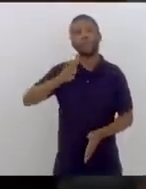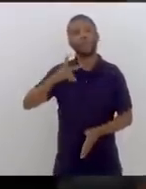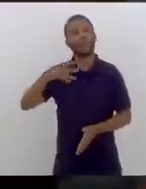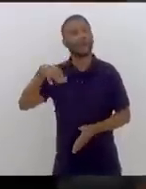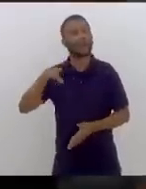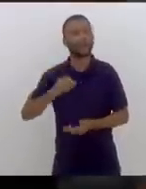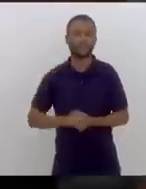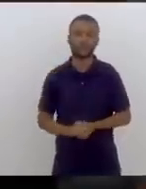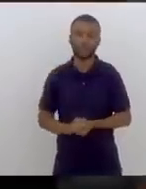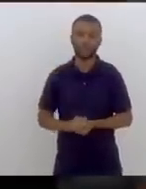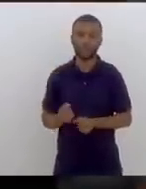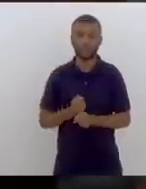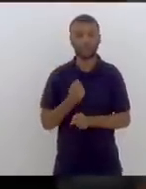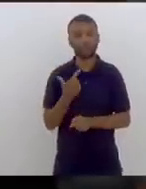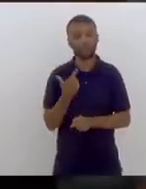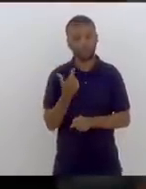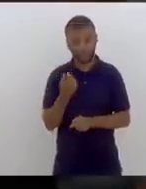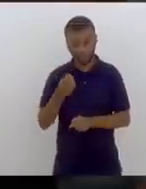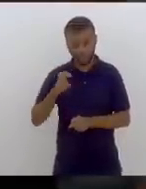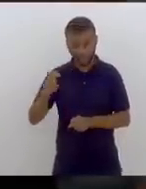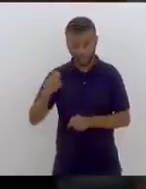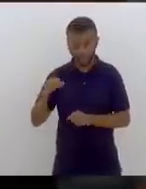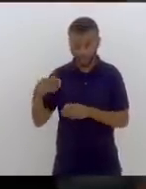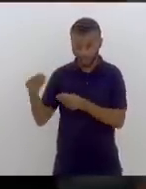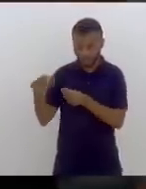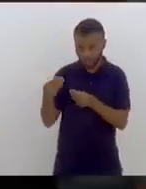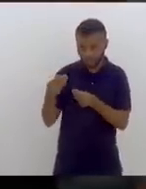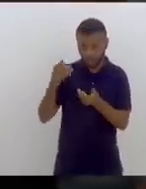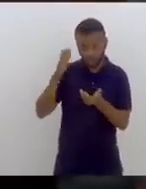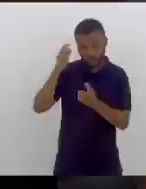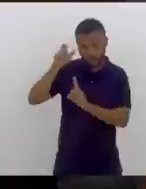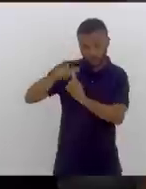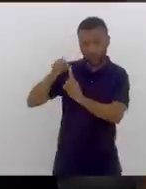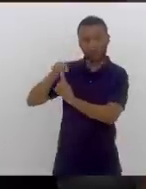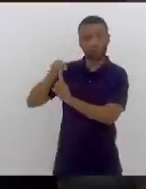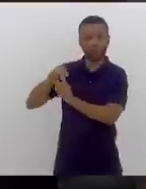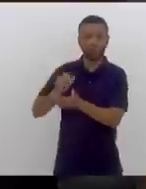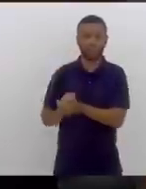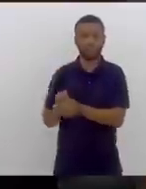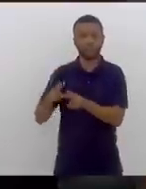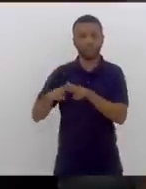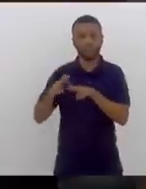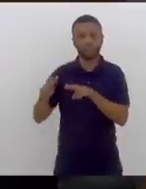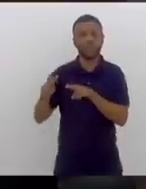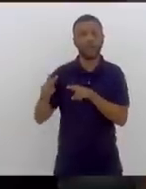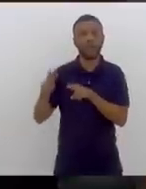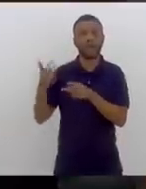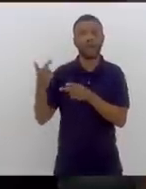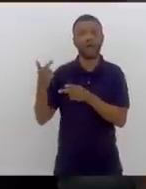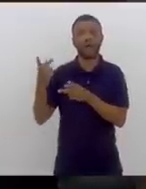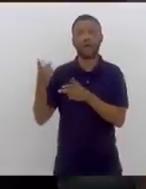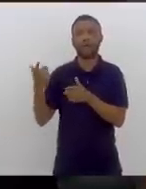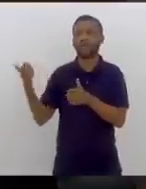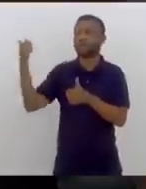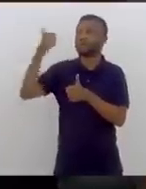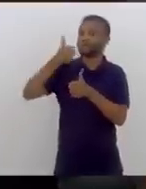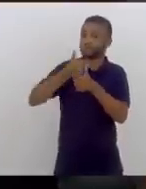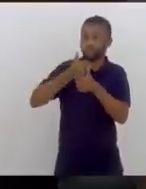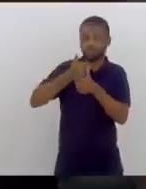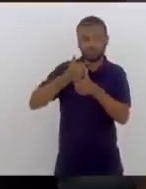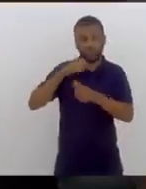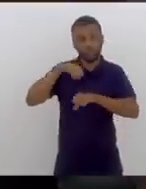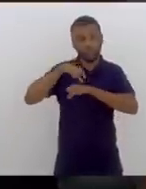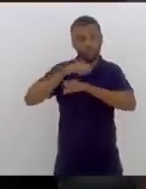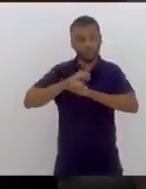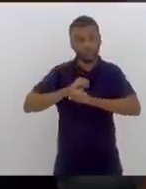em 2005 chegou até a minha mão a situação dele por ele está interditado e eu fico claro isso